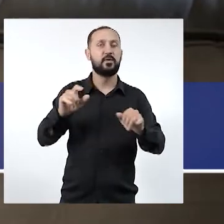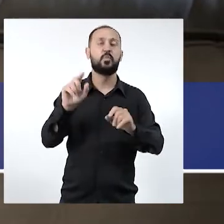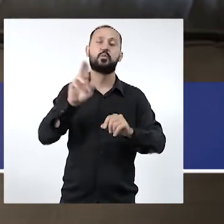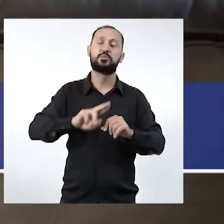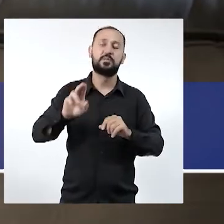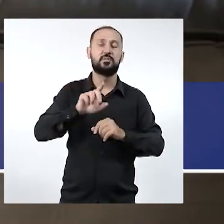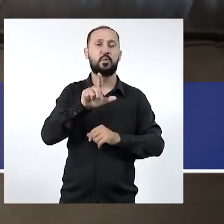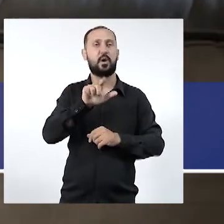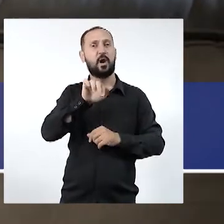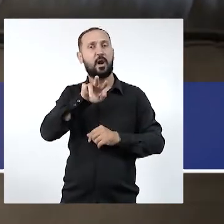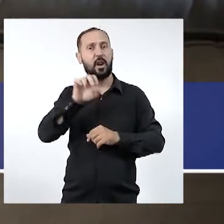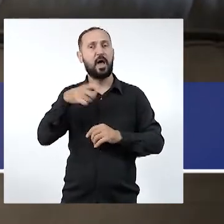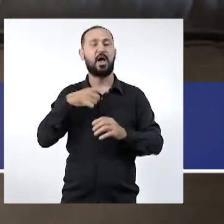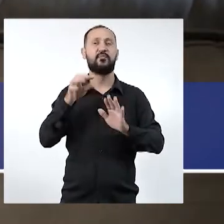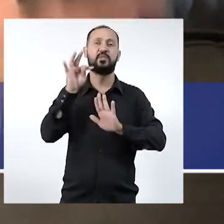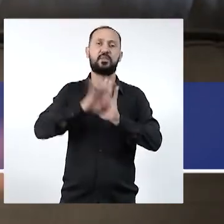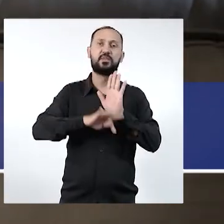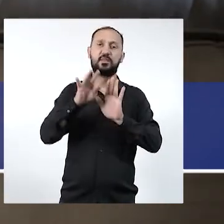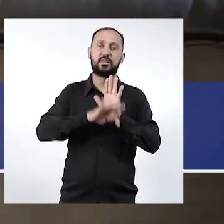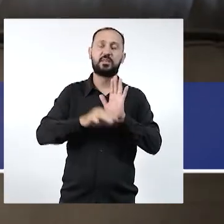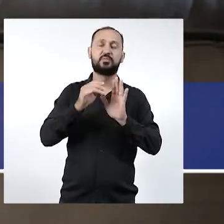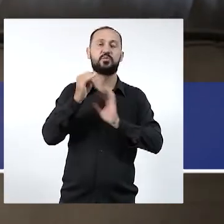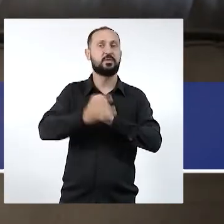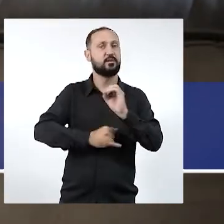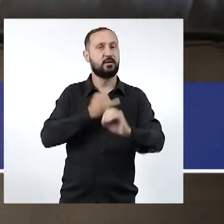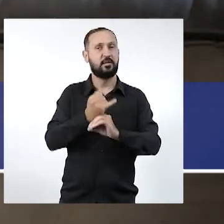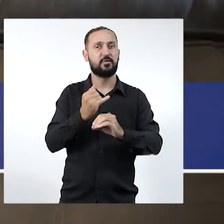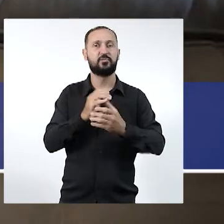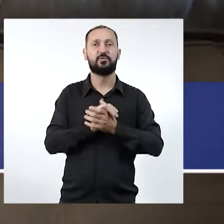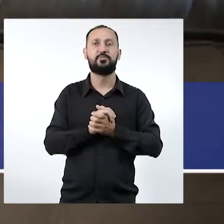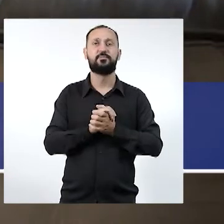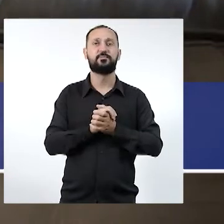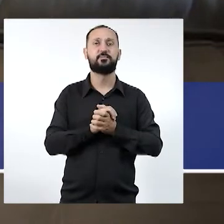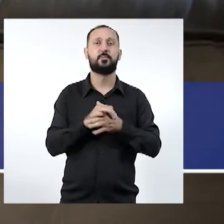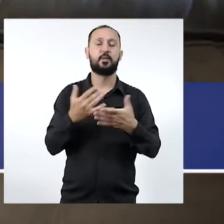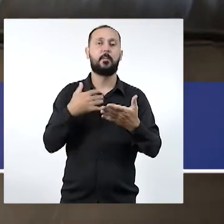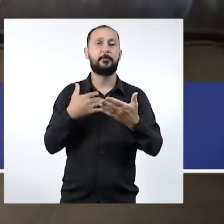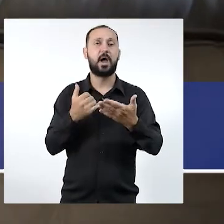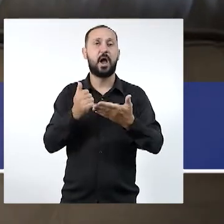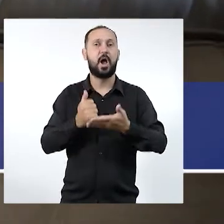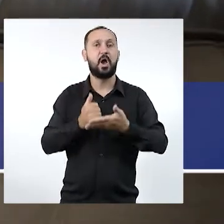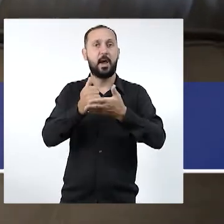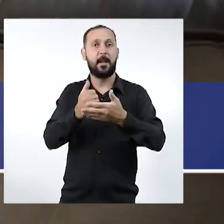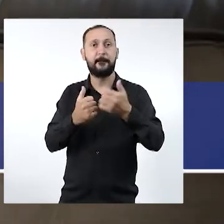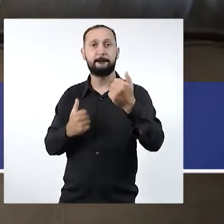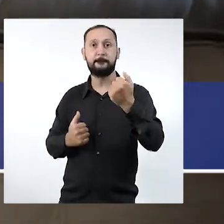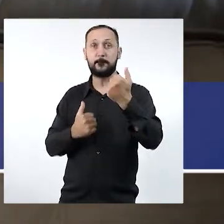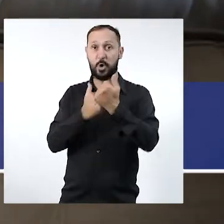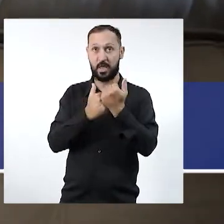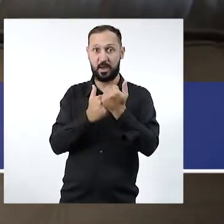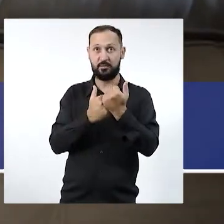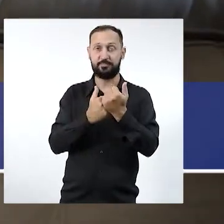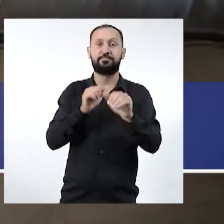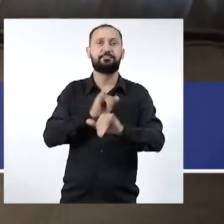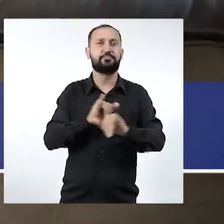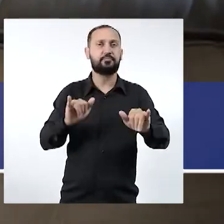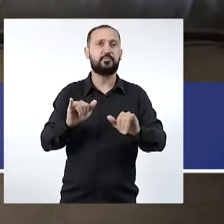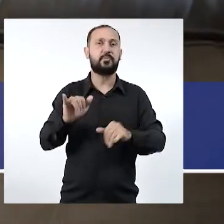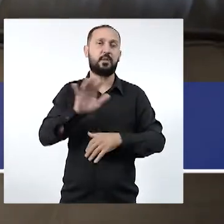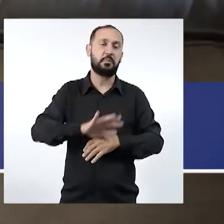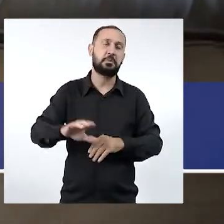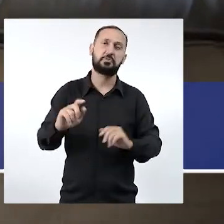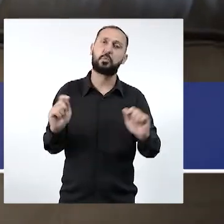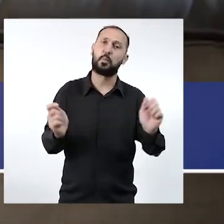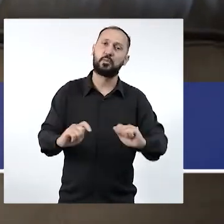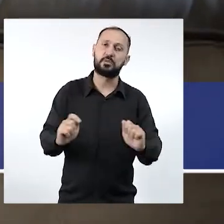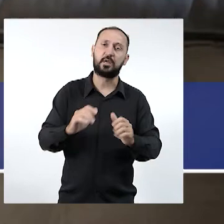meio de lives, textos na internet. Então, para colaborar com essa campanha de uma